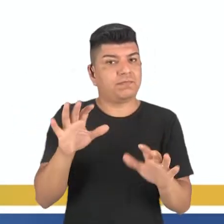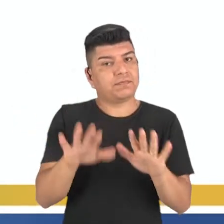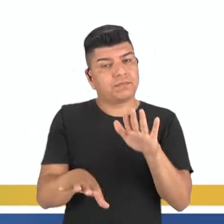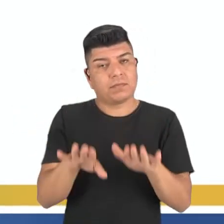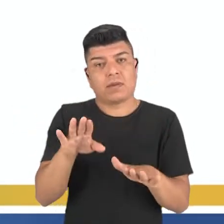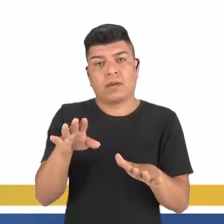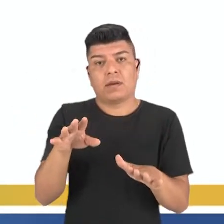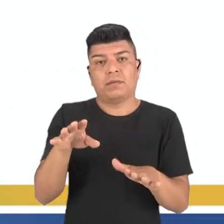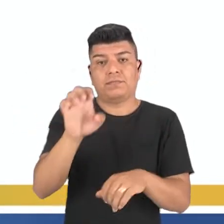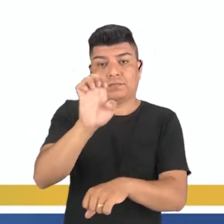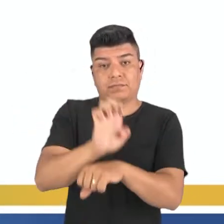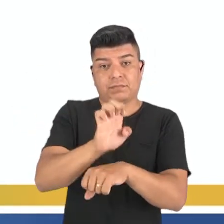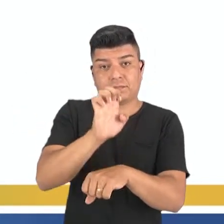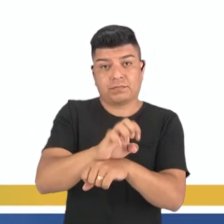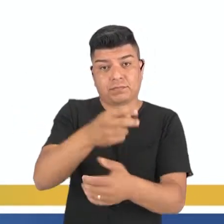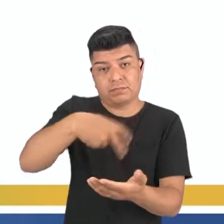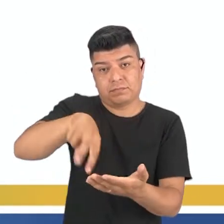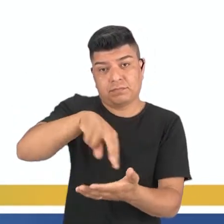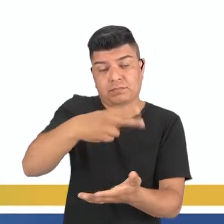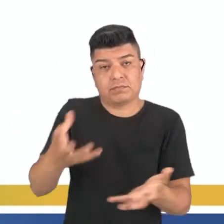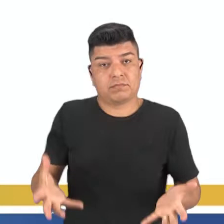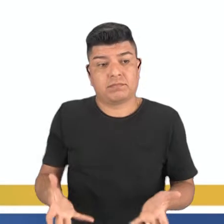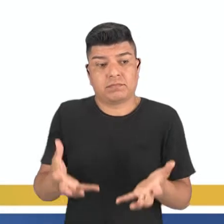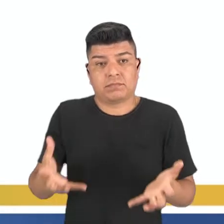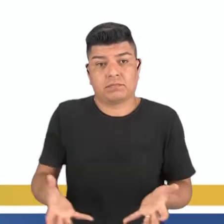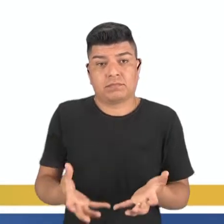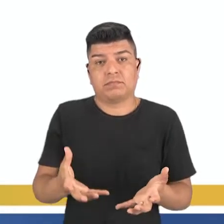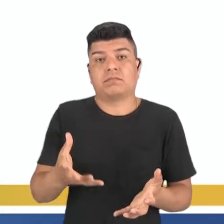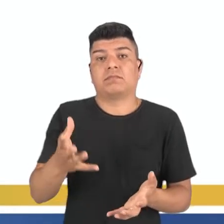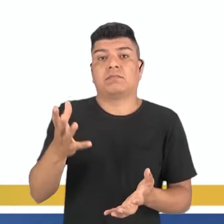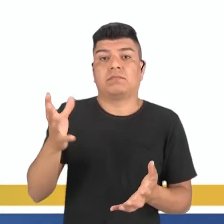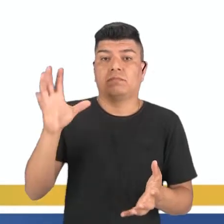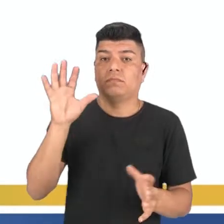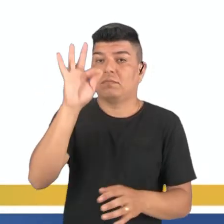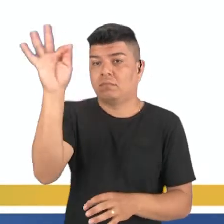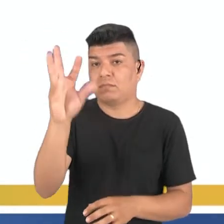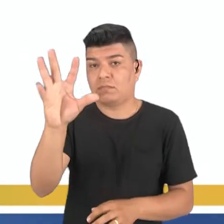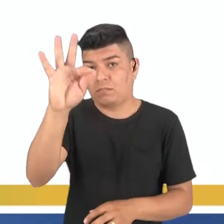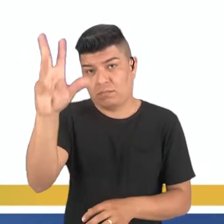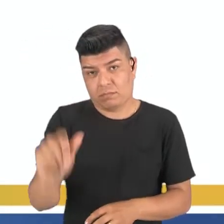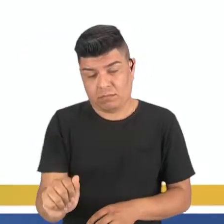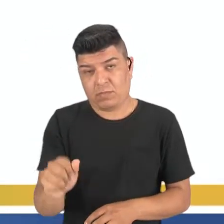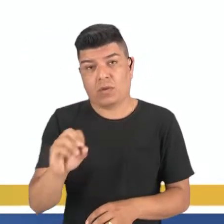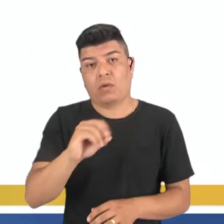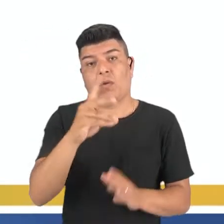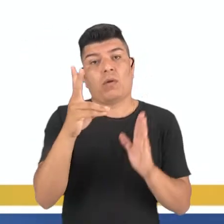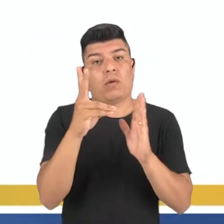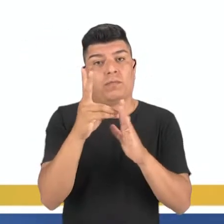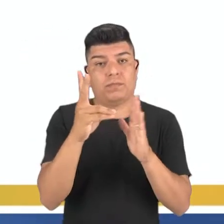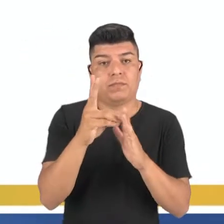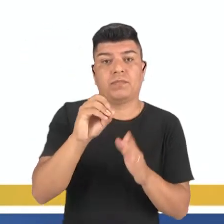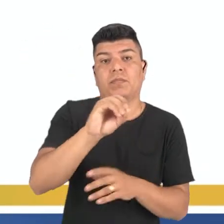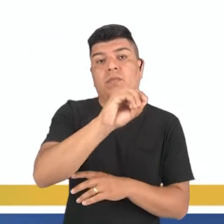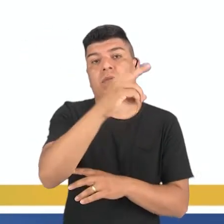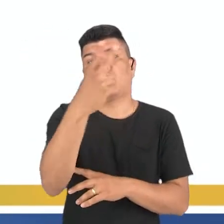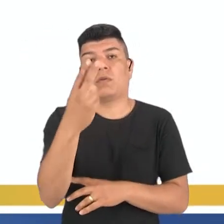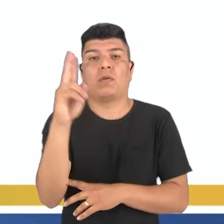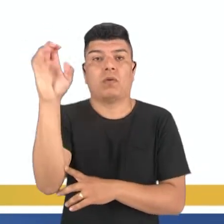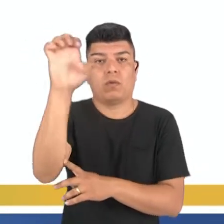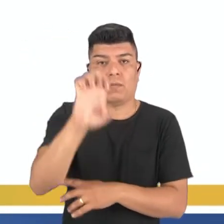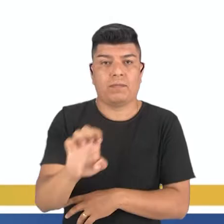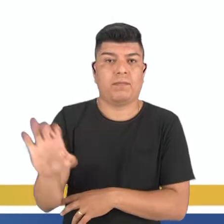as danças podem ser mais influenciadas pelos africanos, indígenas ou europeus. Vamos ver